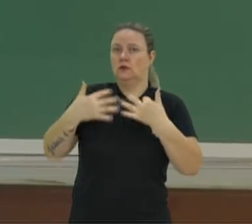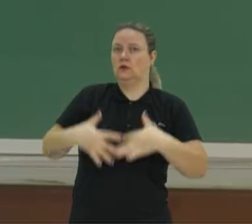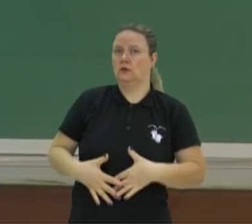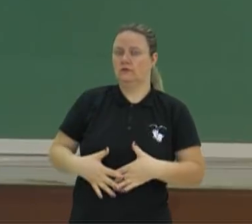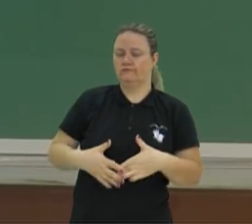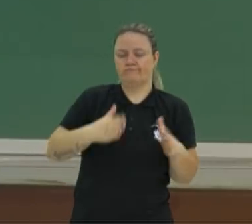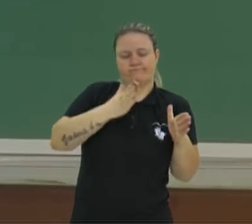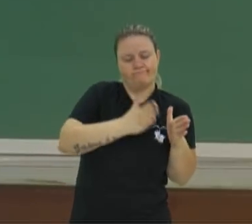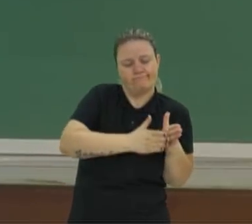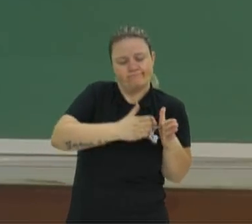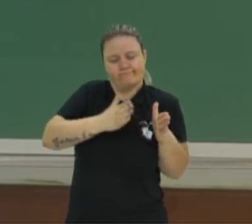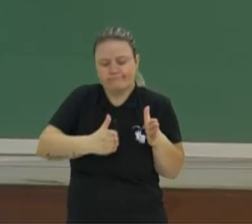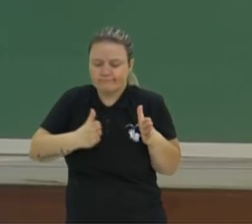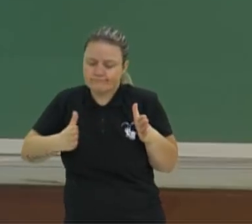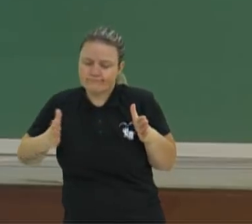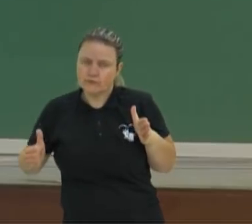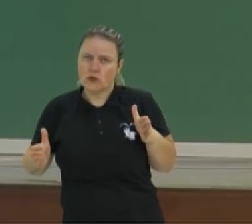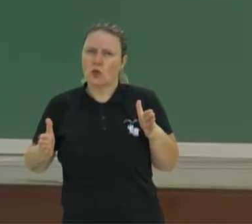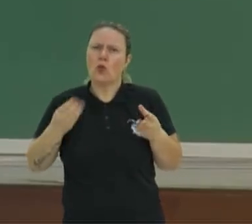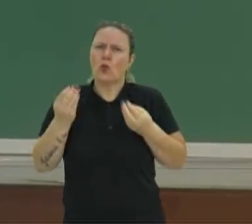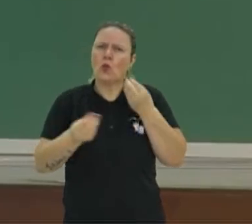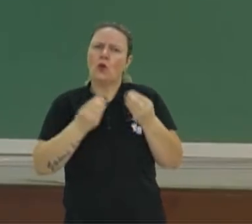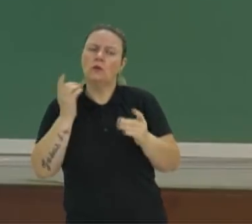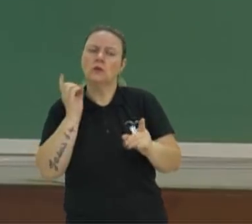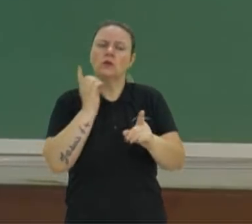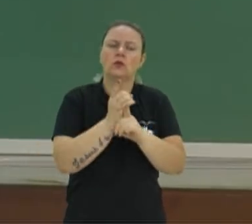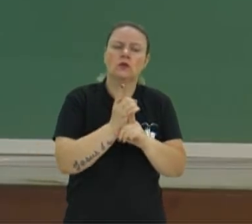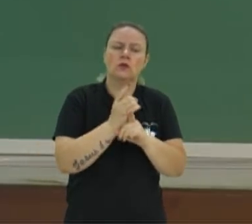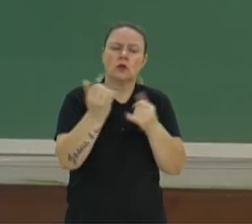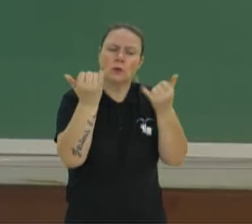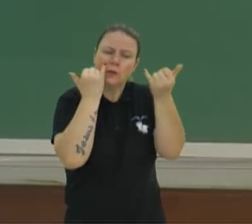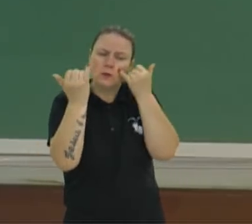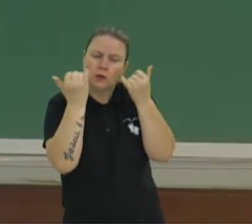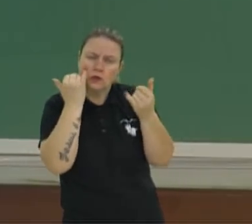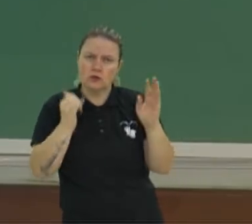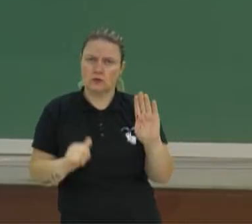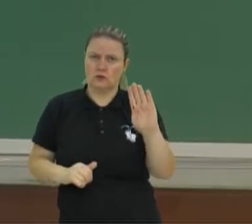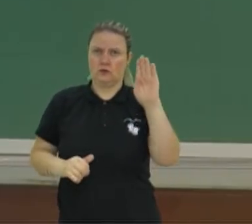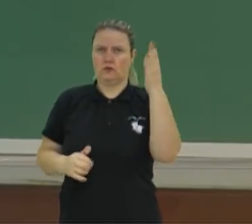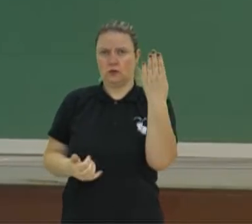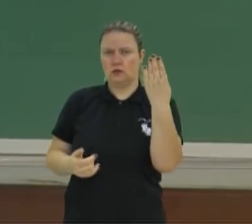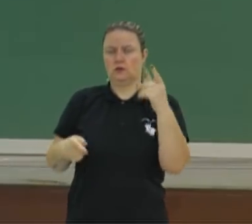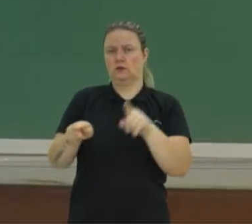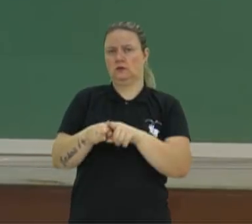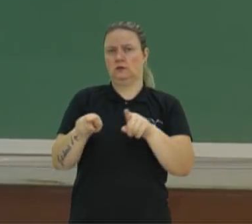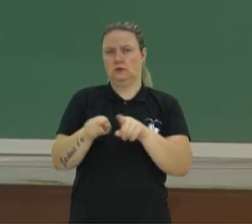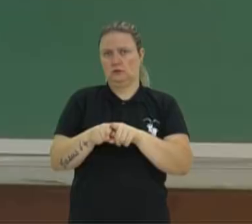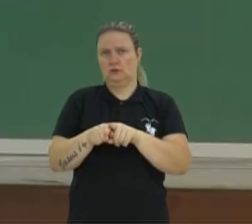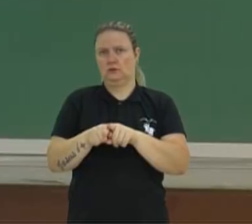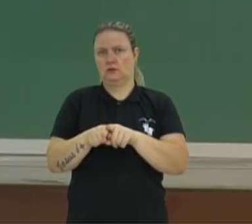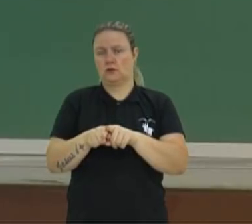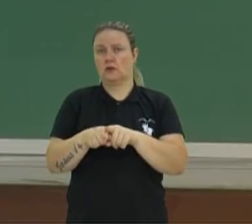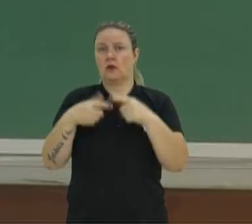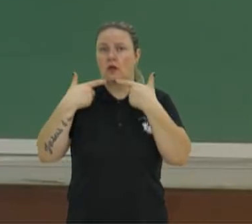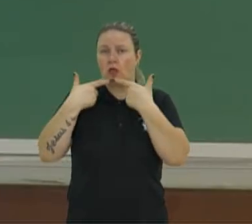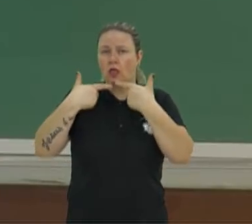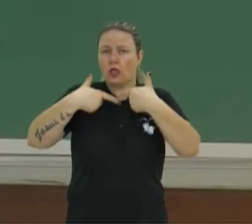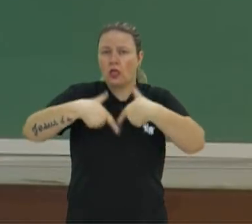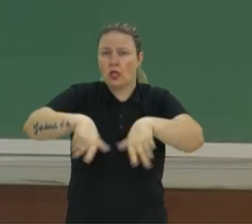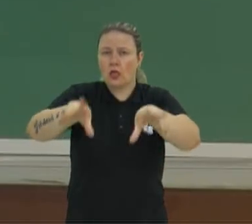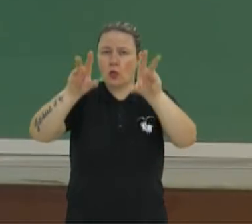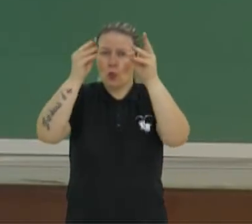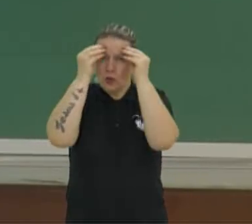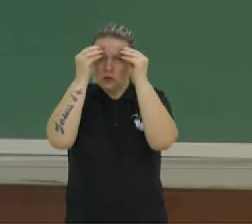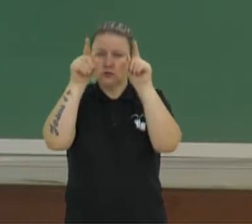passo a passo de você ver uma notícia falsa. A questão da linguagem, nós vimos a questão da atualidade da notícia, a questão